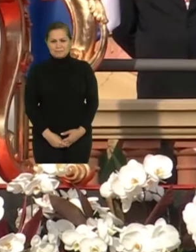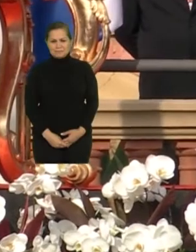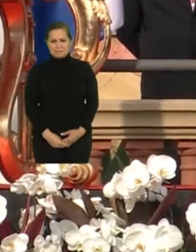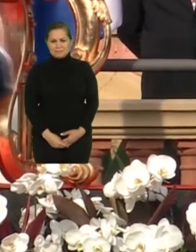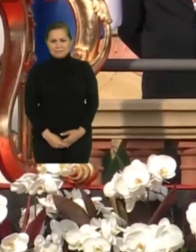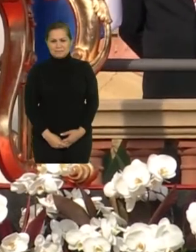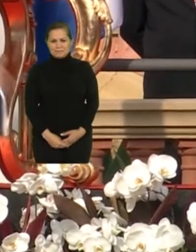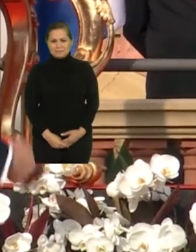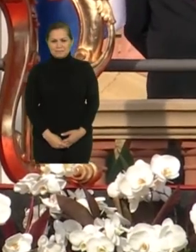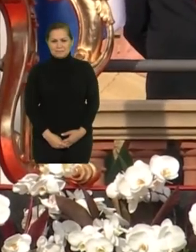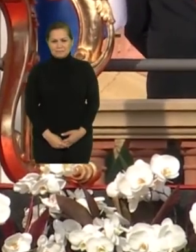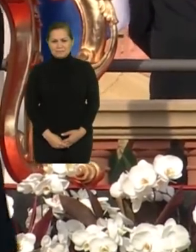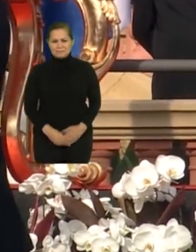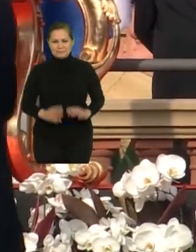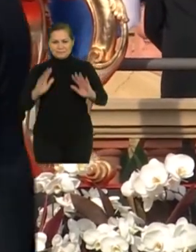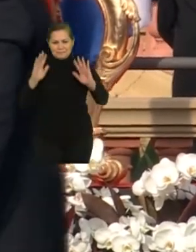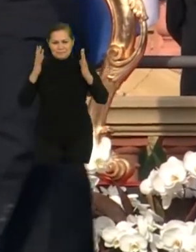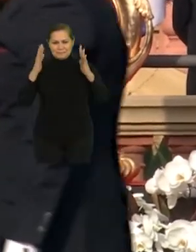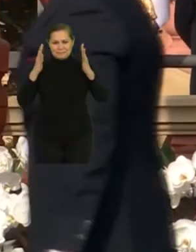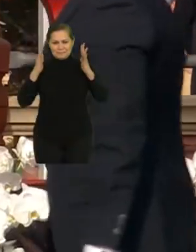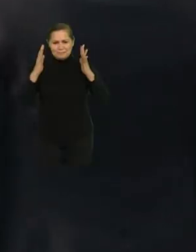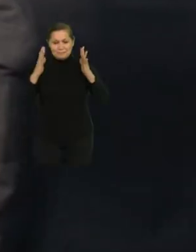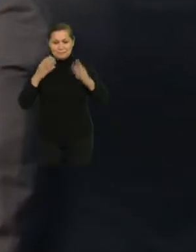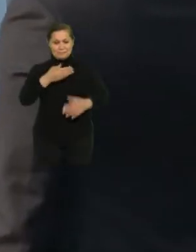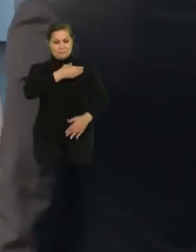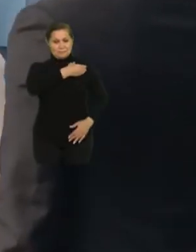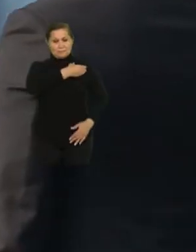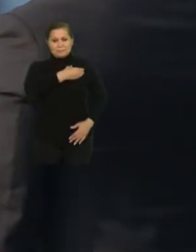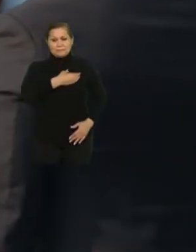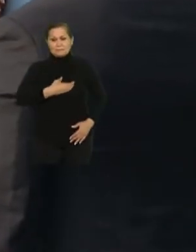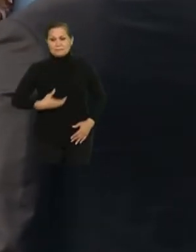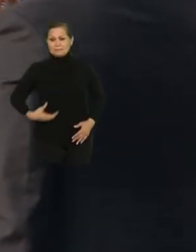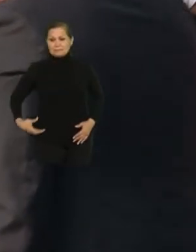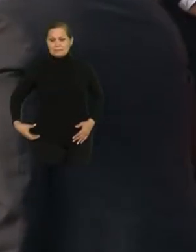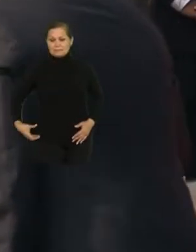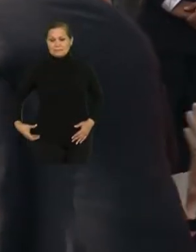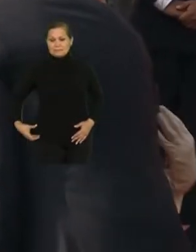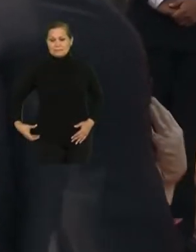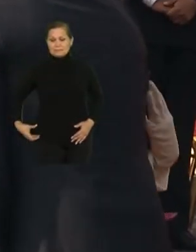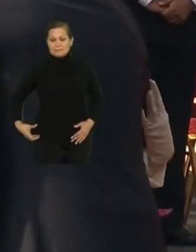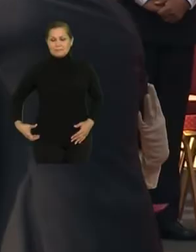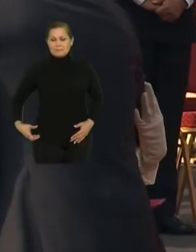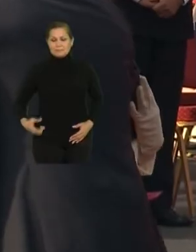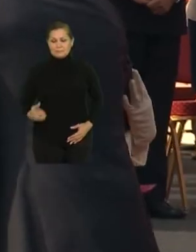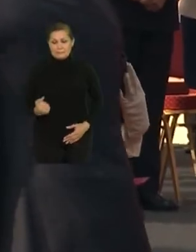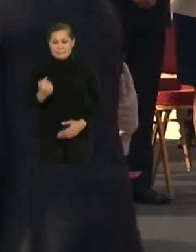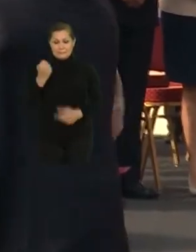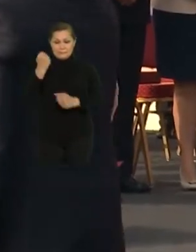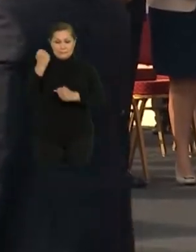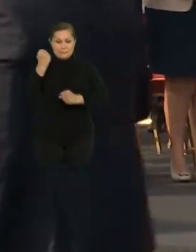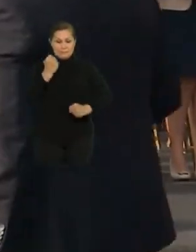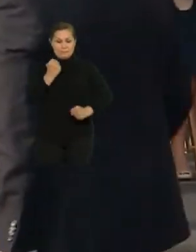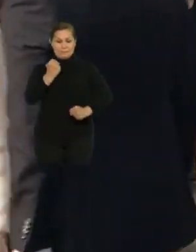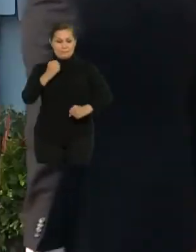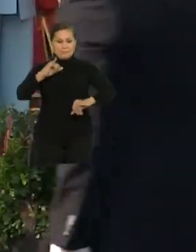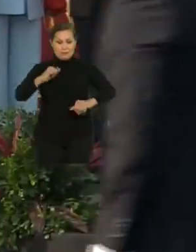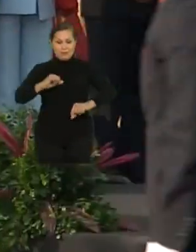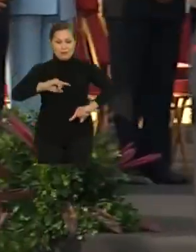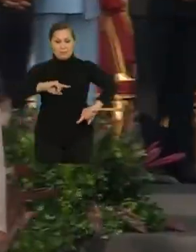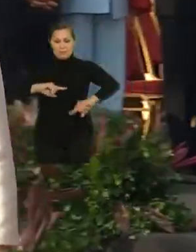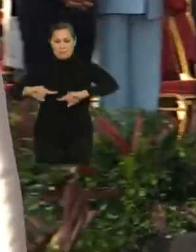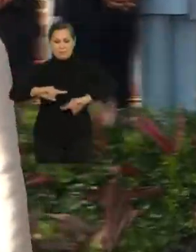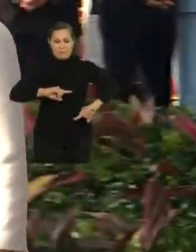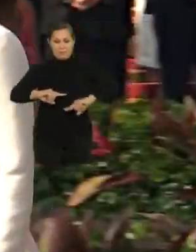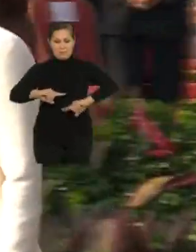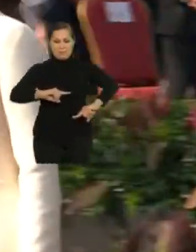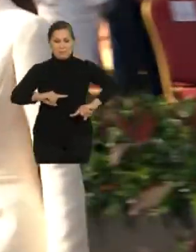assume para um mandato de 5 anos. As eleições no Paraguai ocorreram em 22 de abril. Portanto,